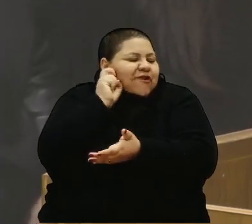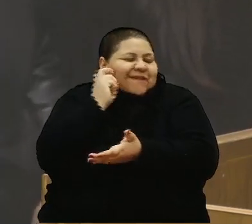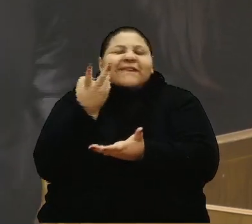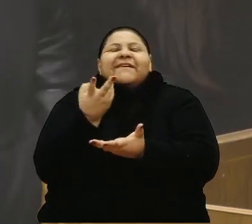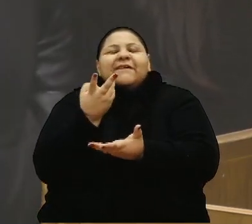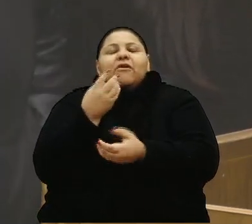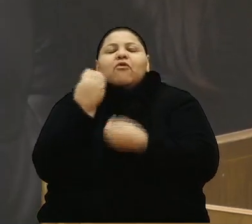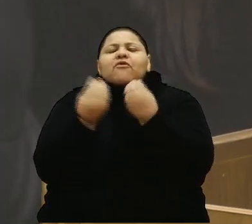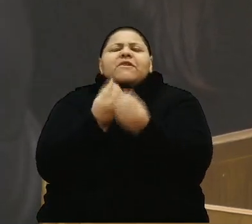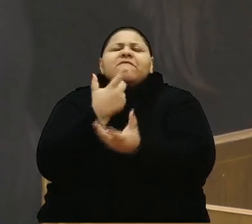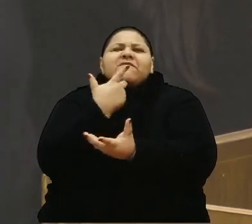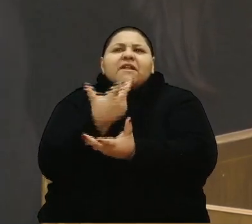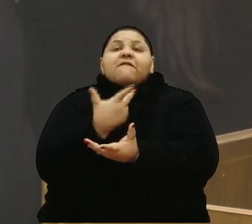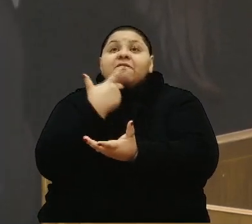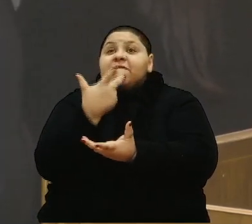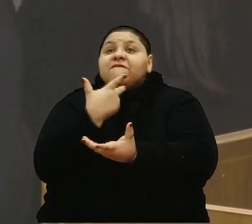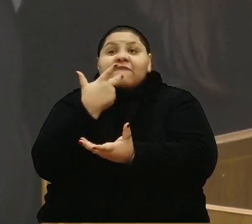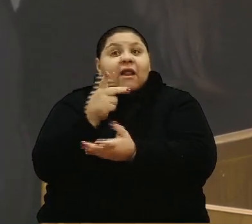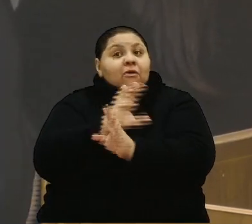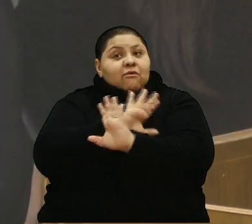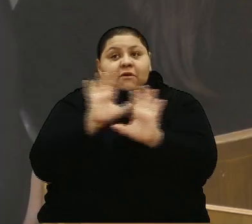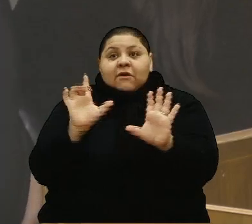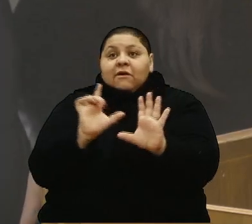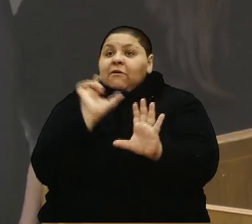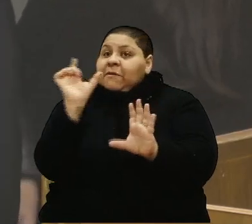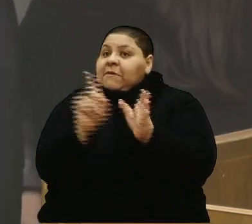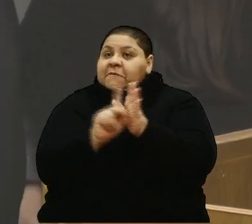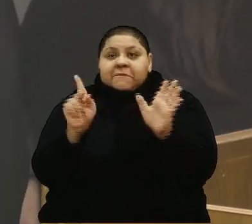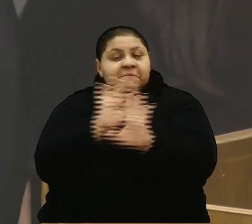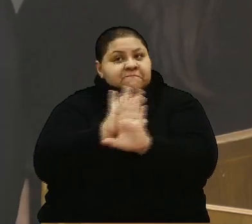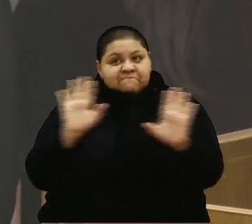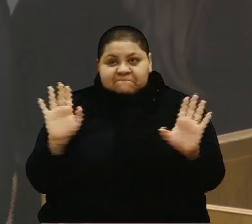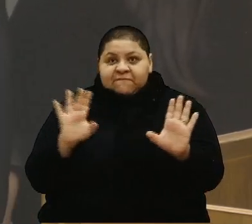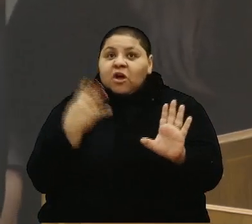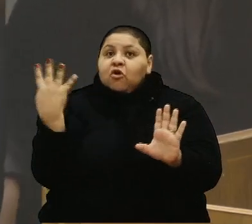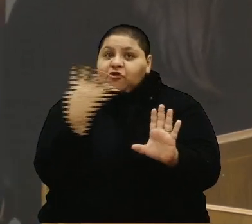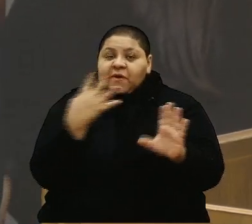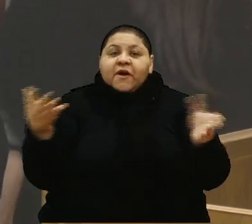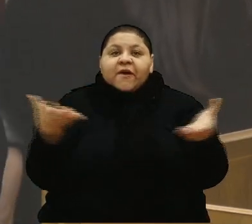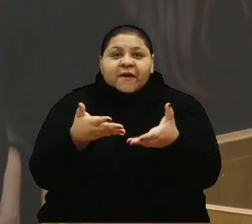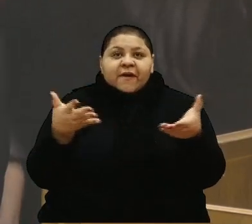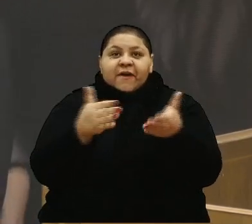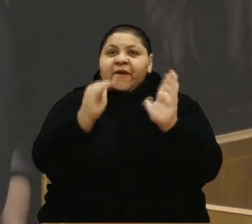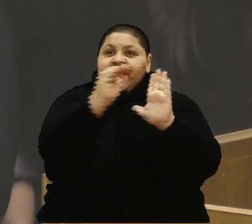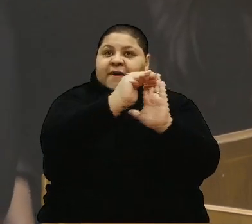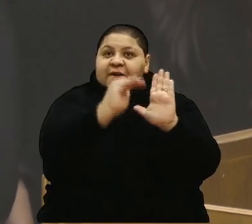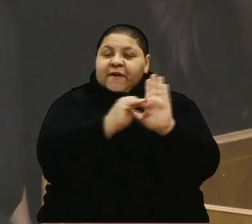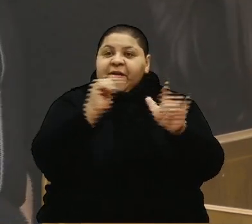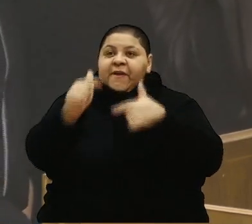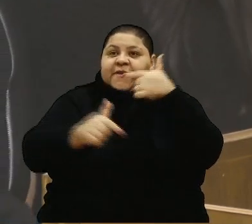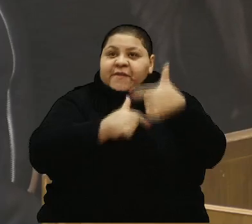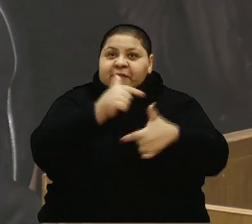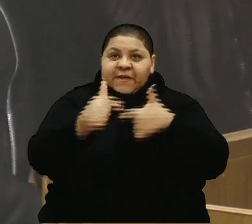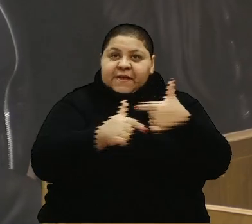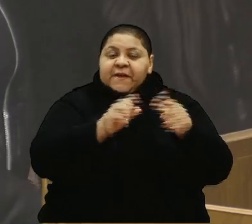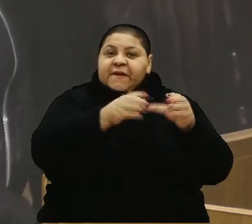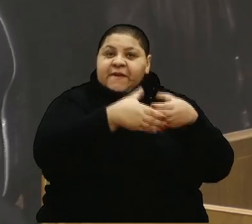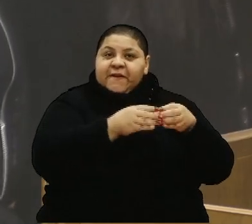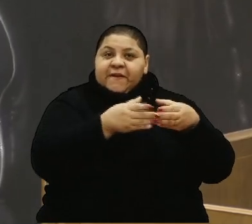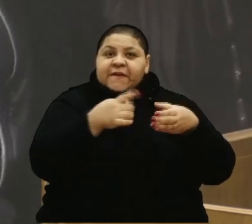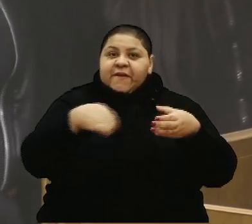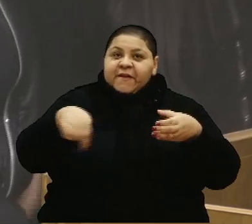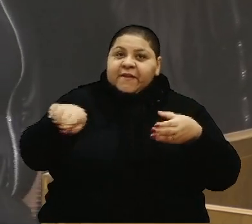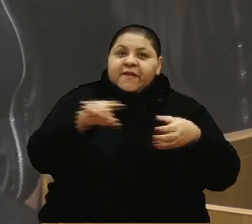que é que eu vou falar disso? Fala com as próprias palavras de vocês. Então, os 4 que vieram aqui são do programa de Serviço e Convivência. Então,